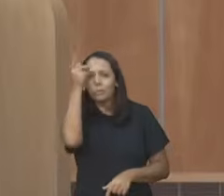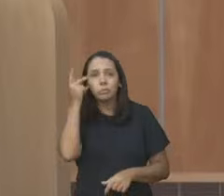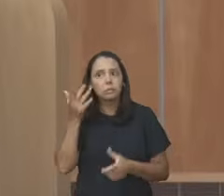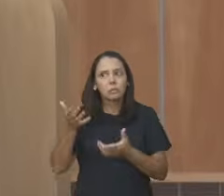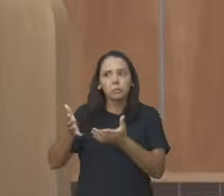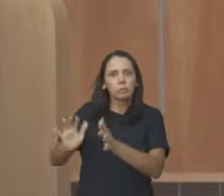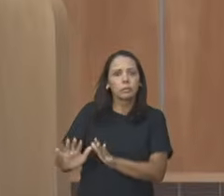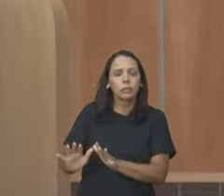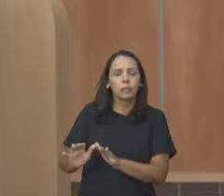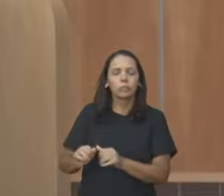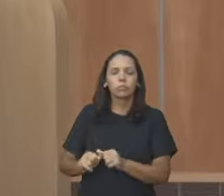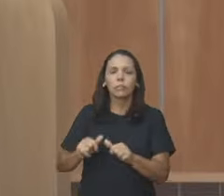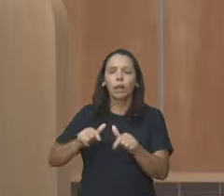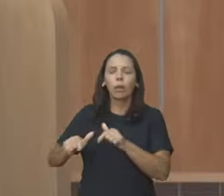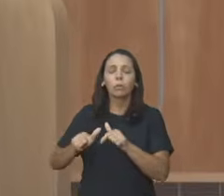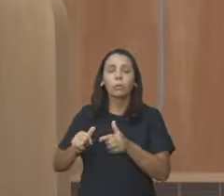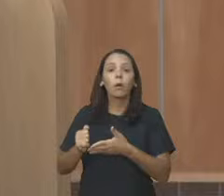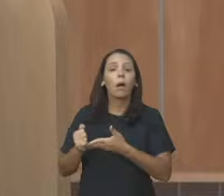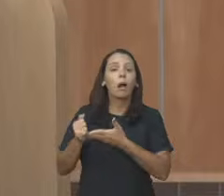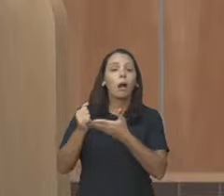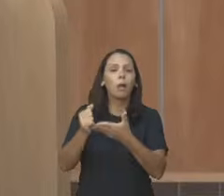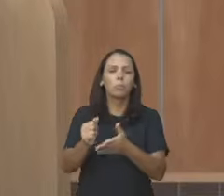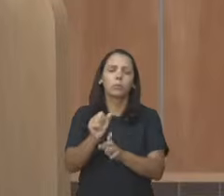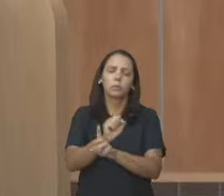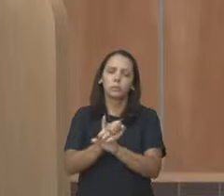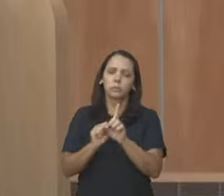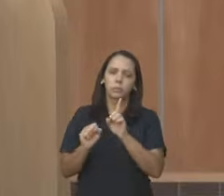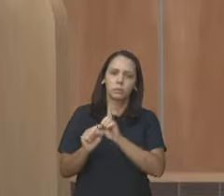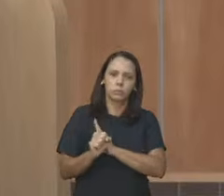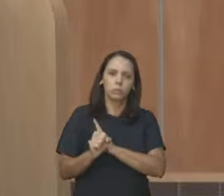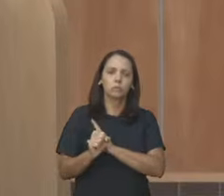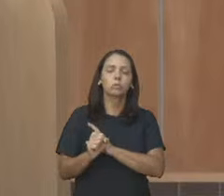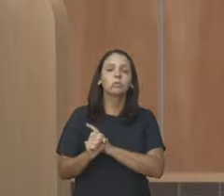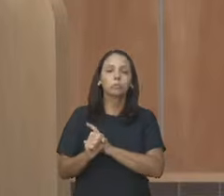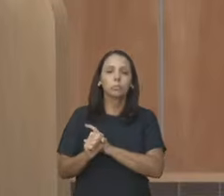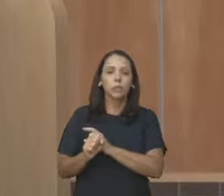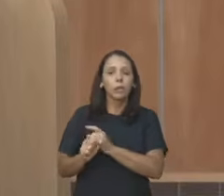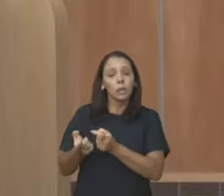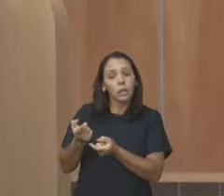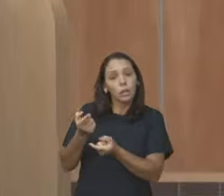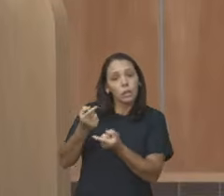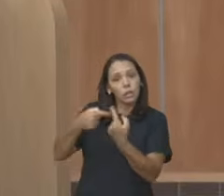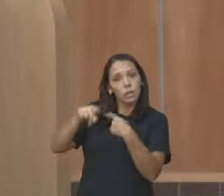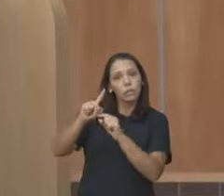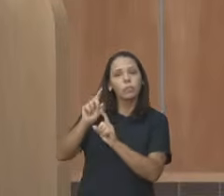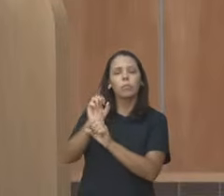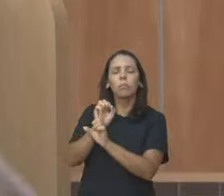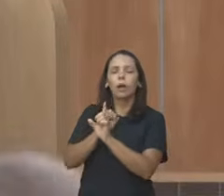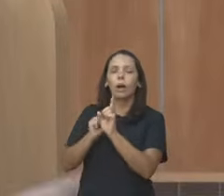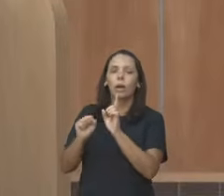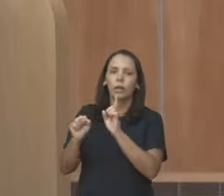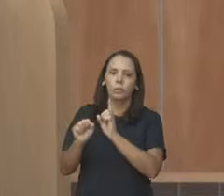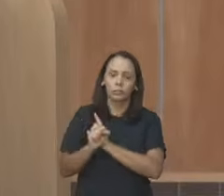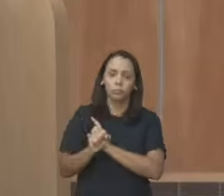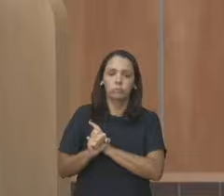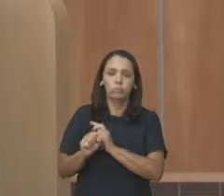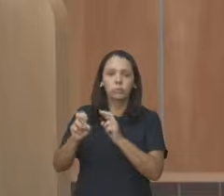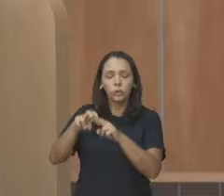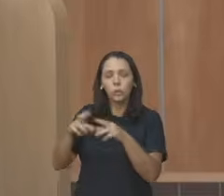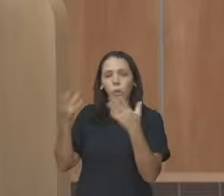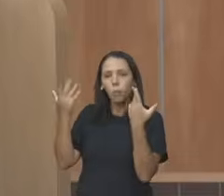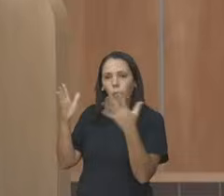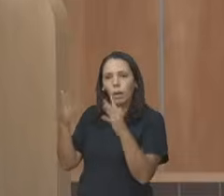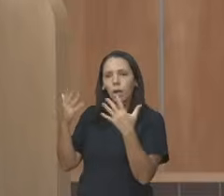de caridade, de assistência social e um trabalho de desenvolvimento social. Então, queria